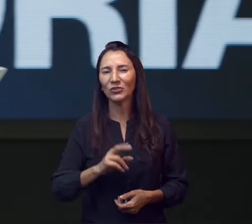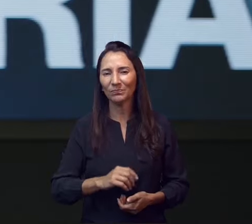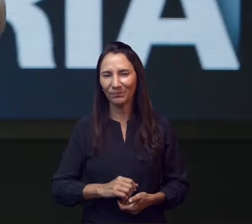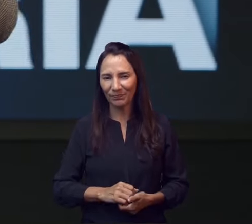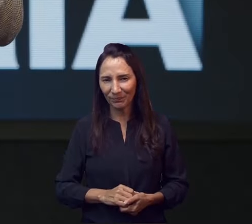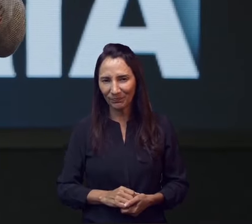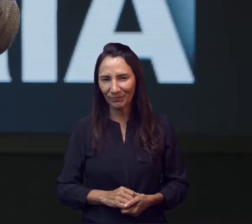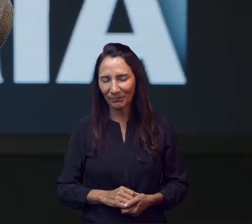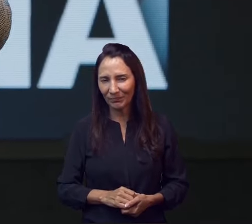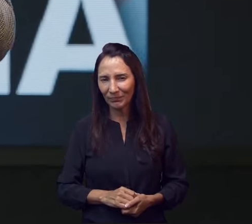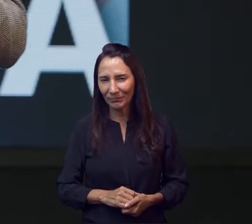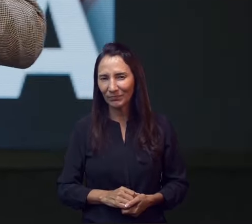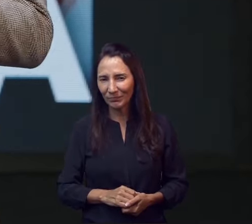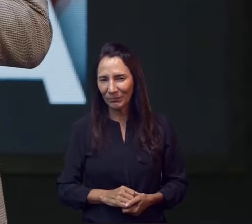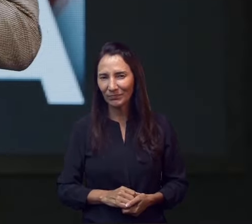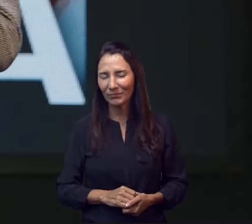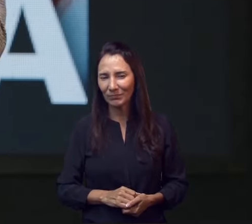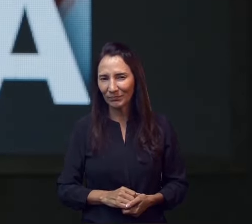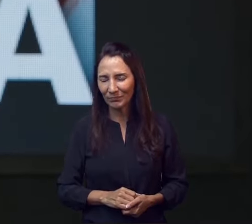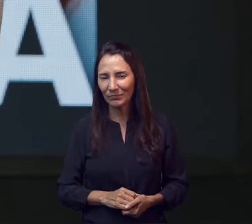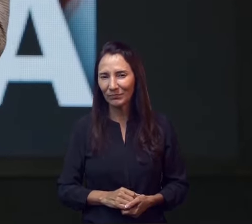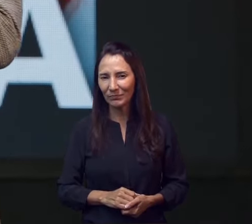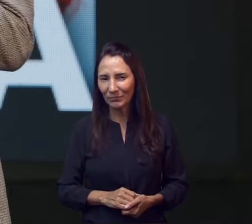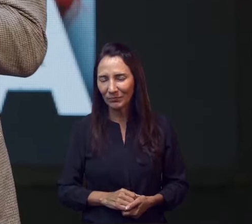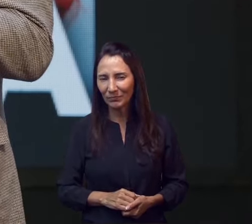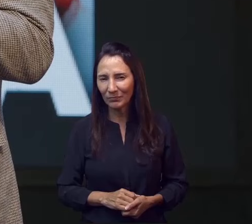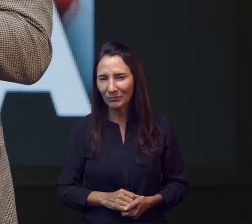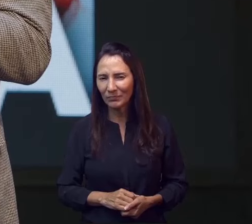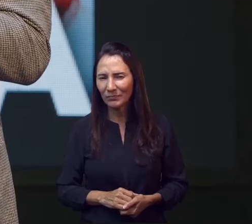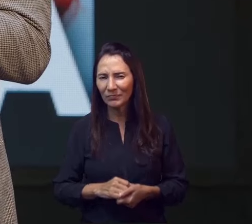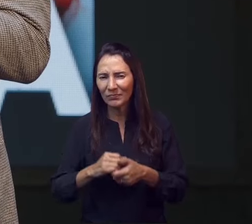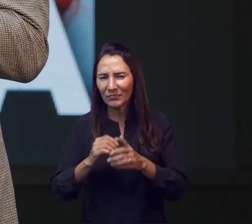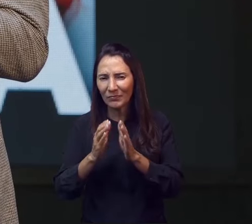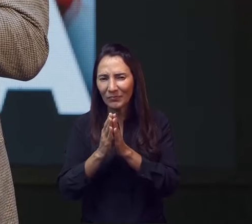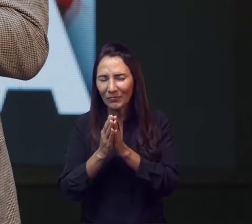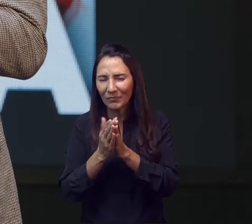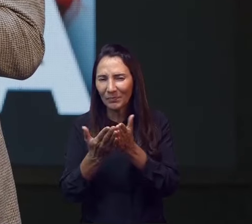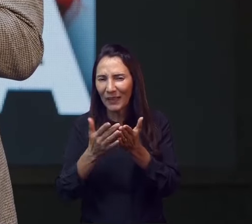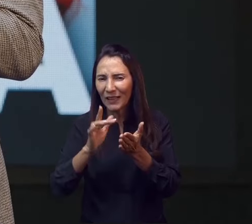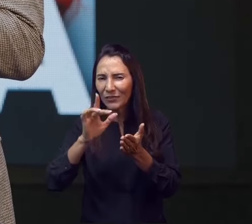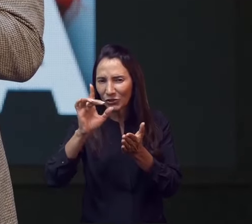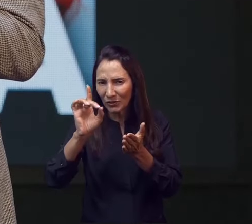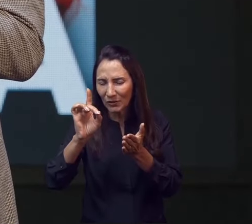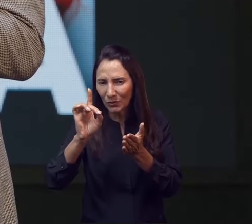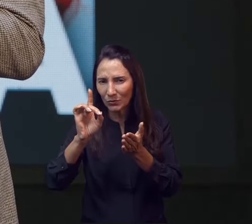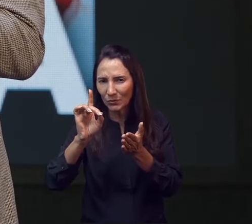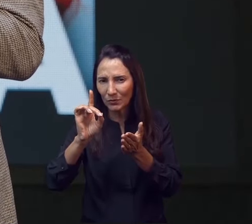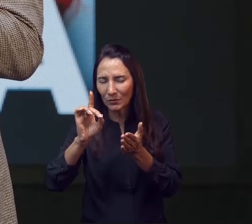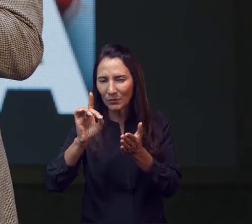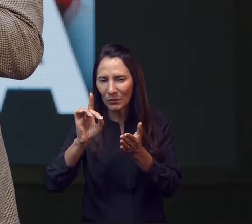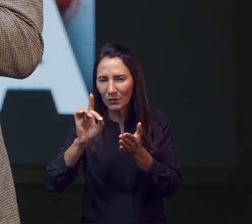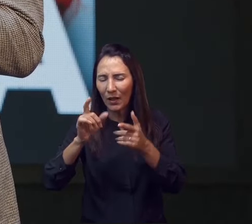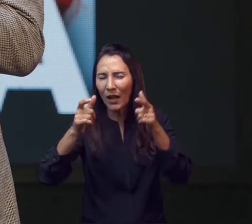me diz aqui na Bíblia onde é que tem o texto que Abraão pediu a Deus uma riqueza